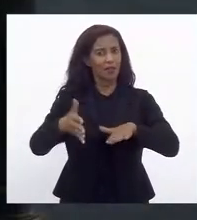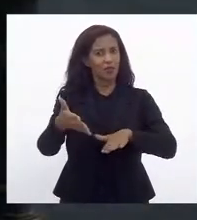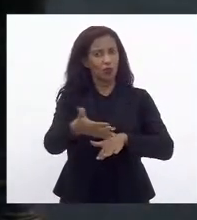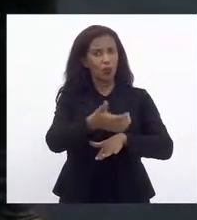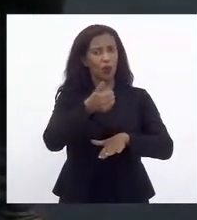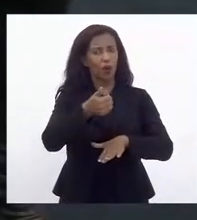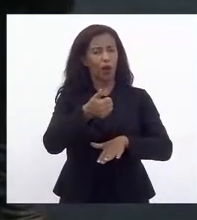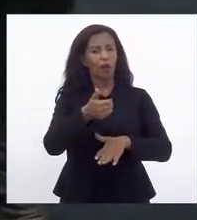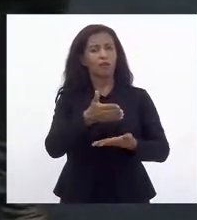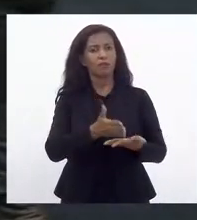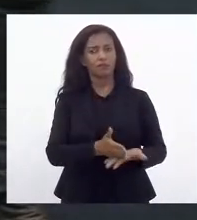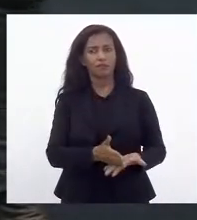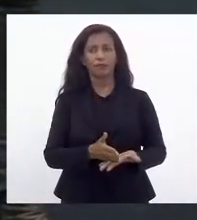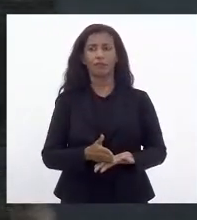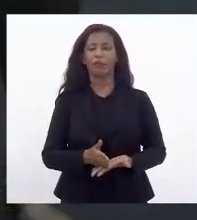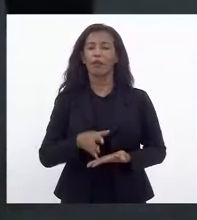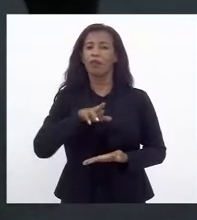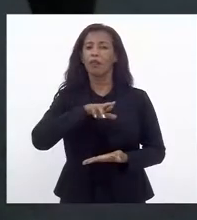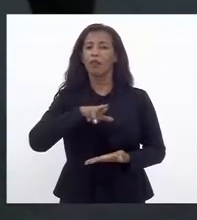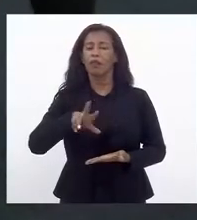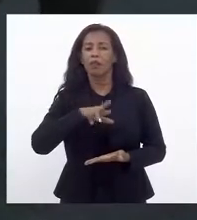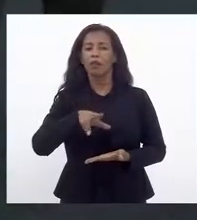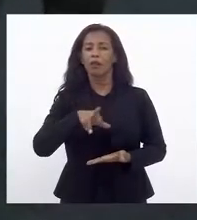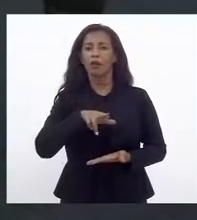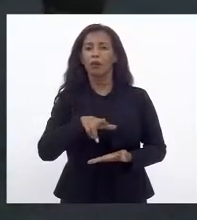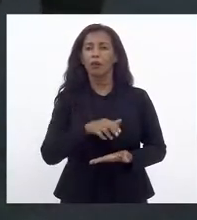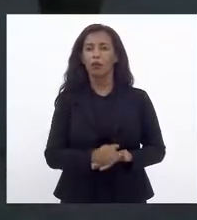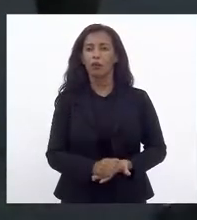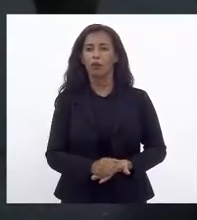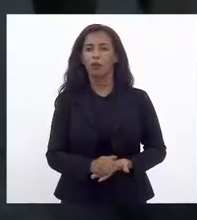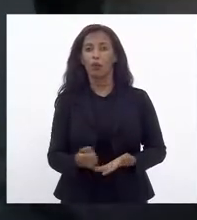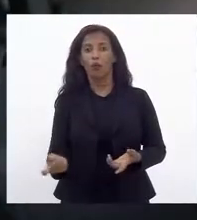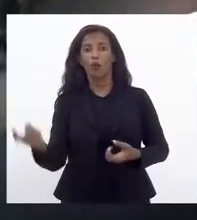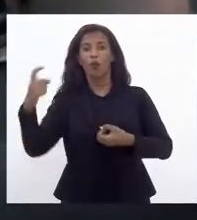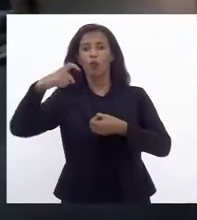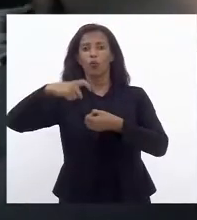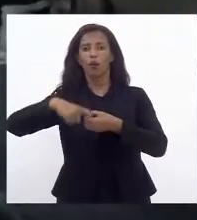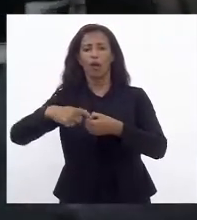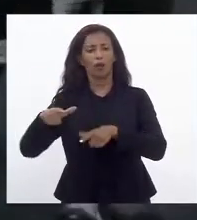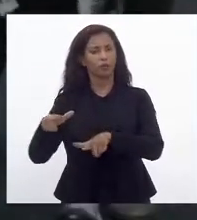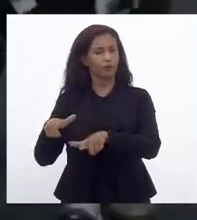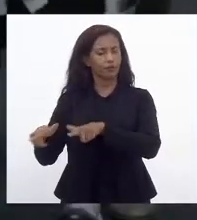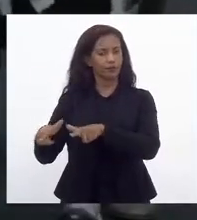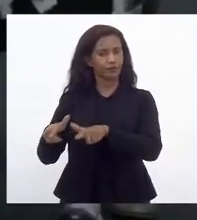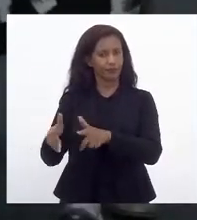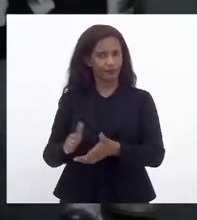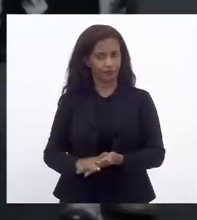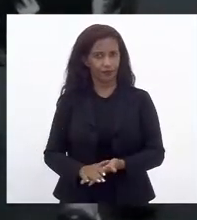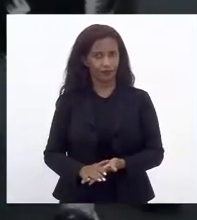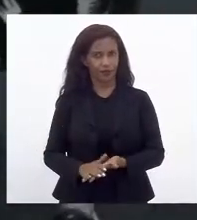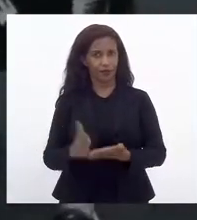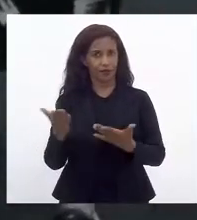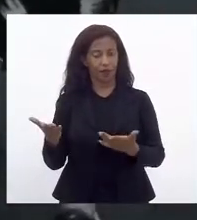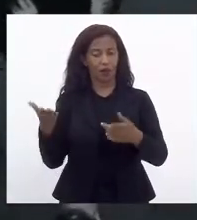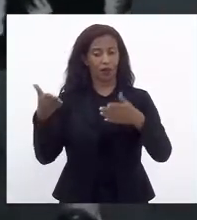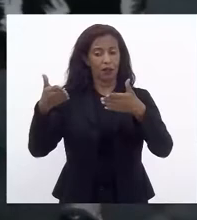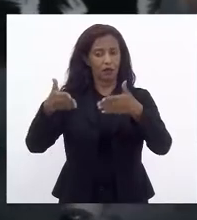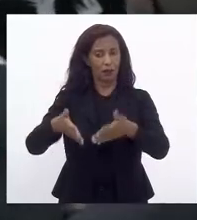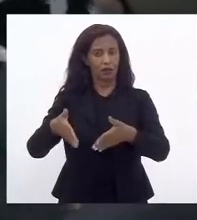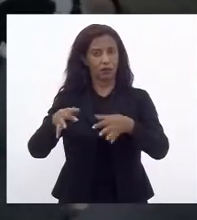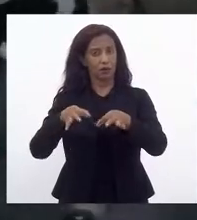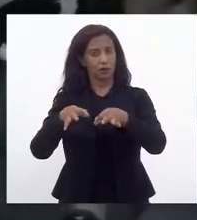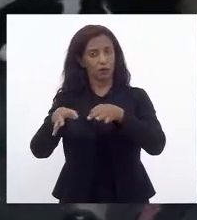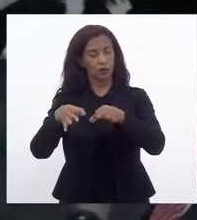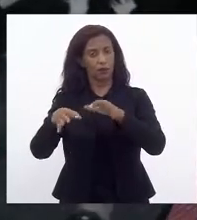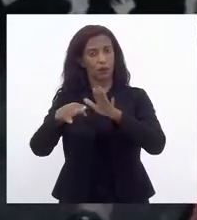no judiciário, não foram readmitidos. Então, a intenção desse projeto